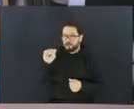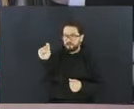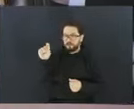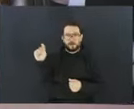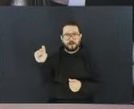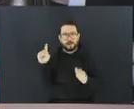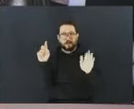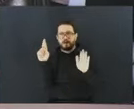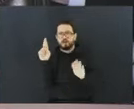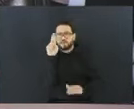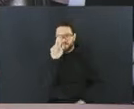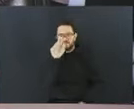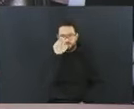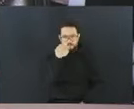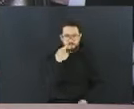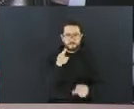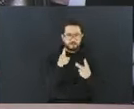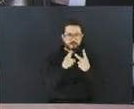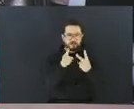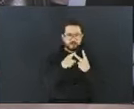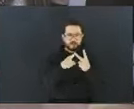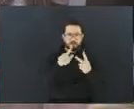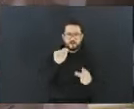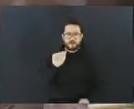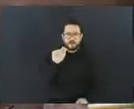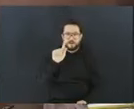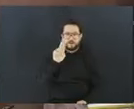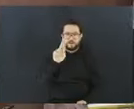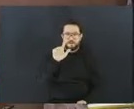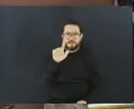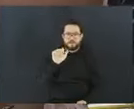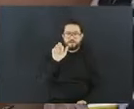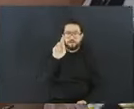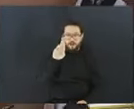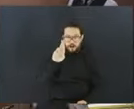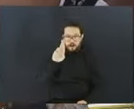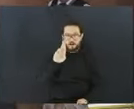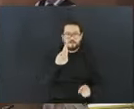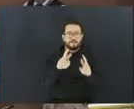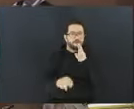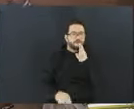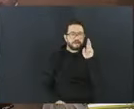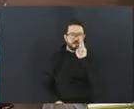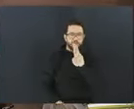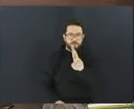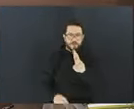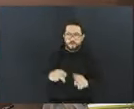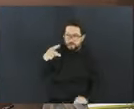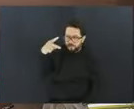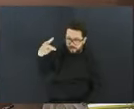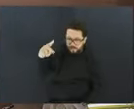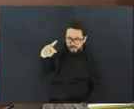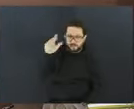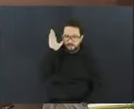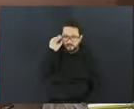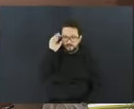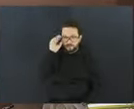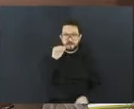capitão Goulart e o comandante 12 para responder as perguntas da senhora, que são da área. E eu vou